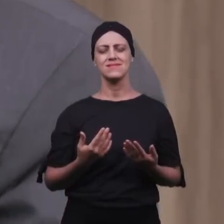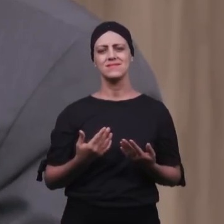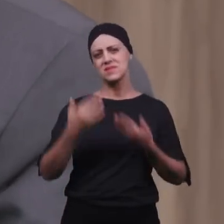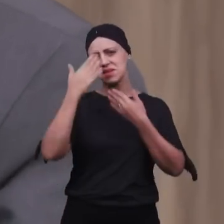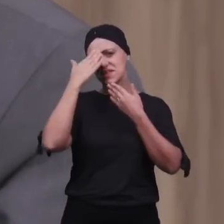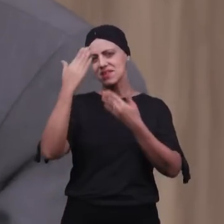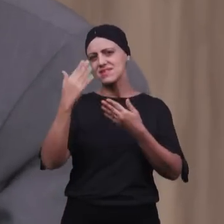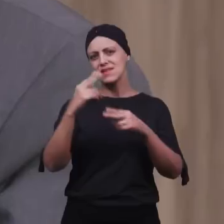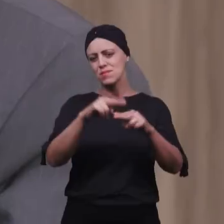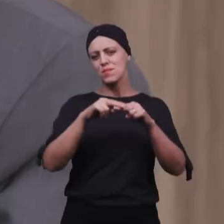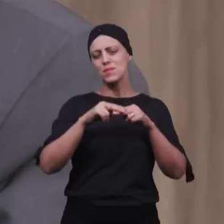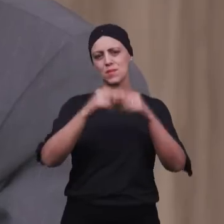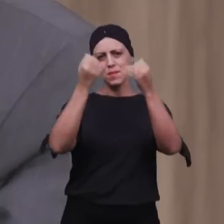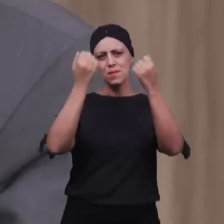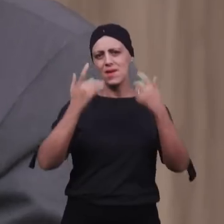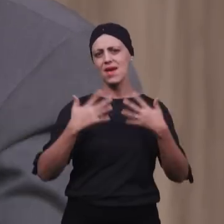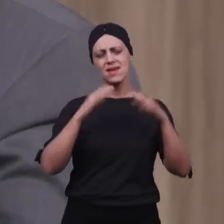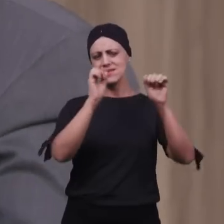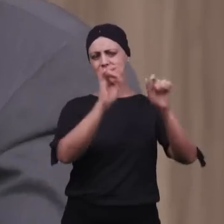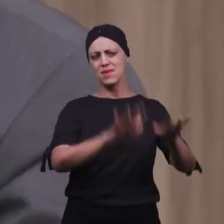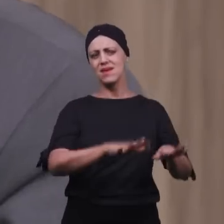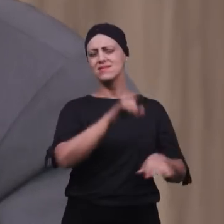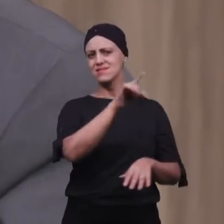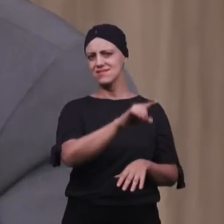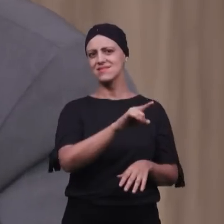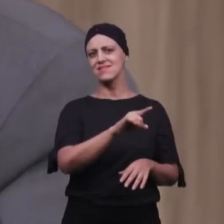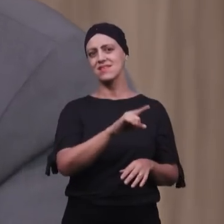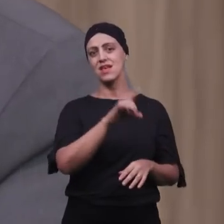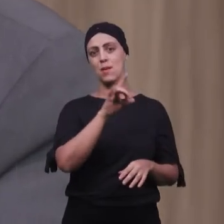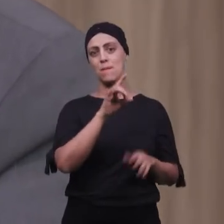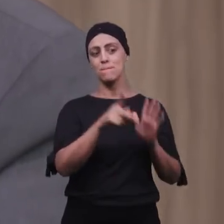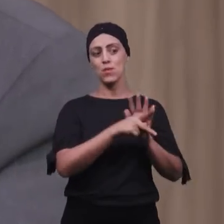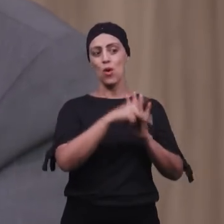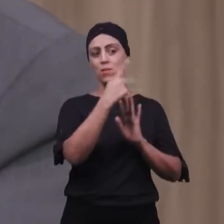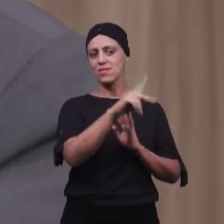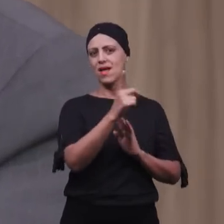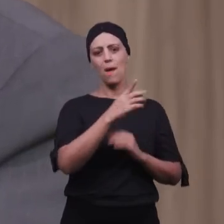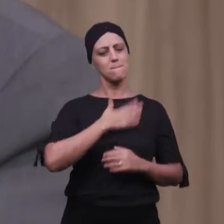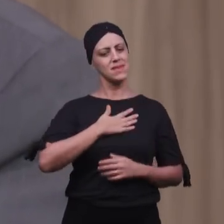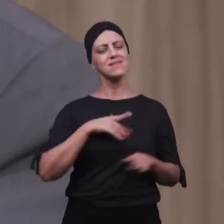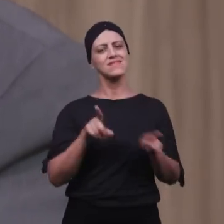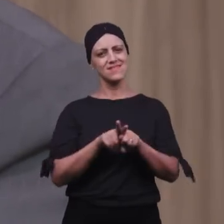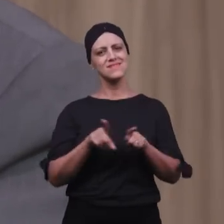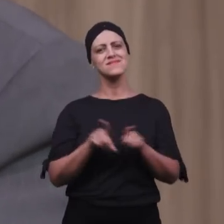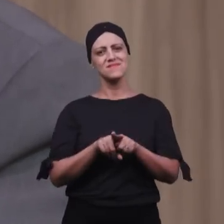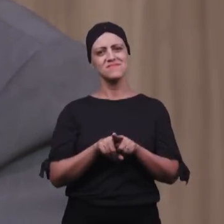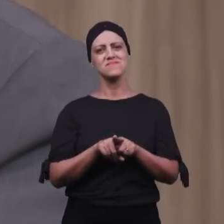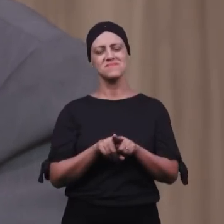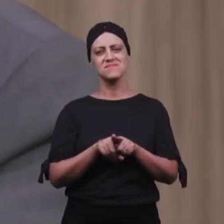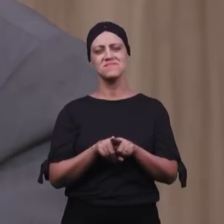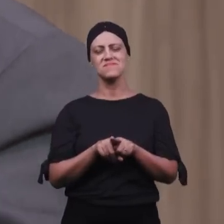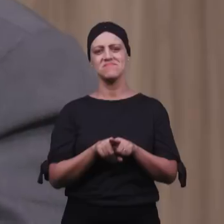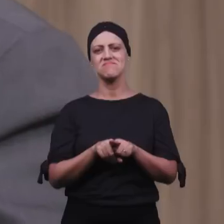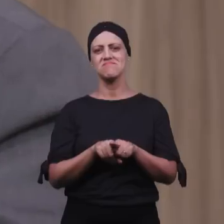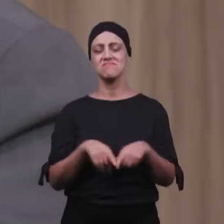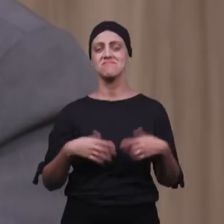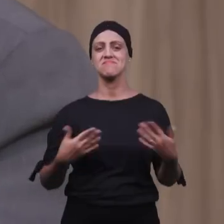Senhor por esta bênção, por essa experiência que não é só dela, mas também é minha. Glória a Jesus. E então